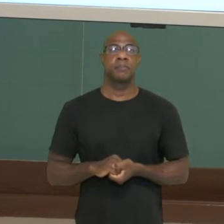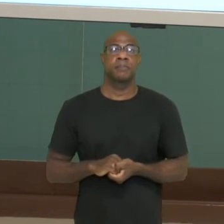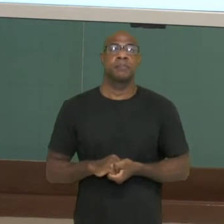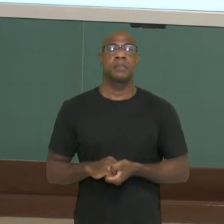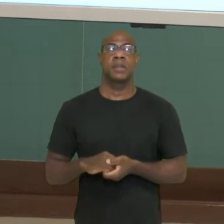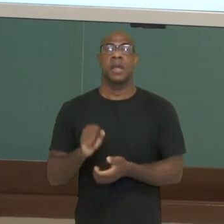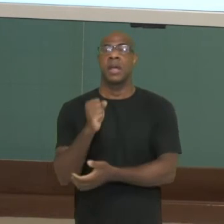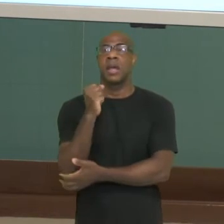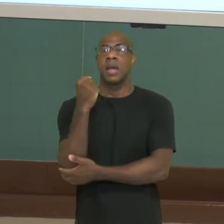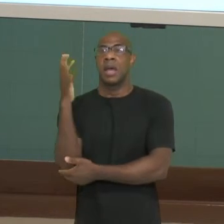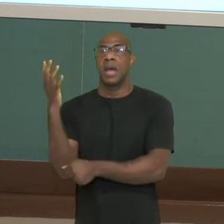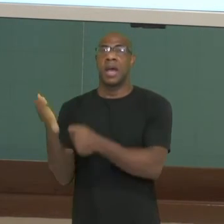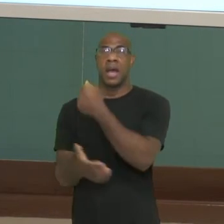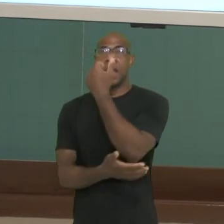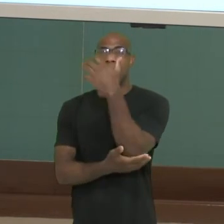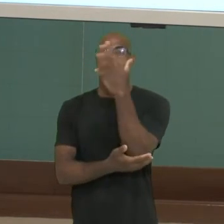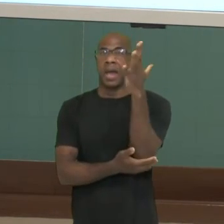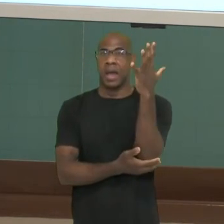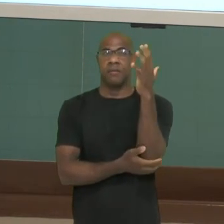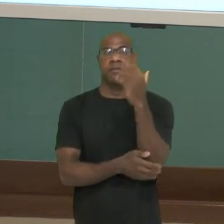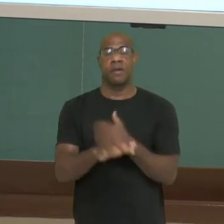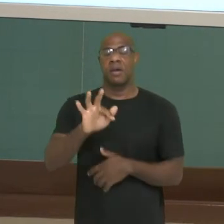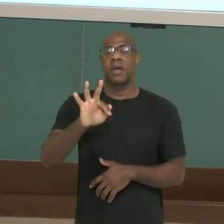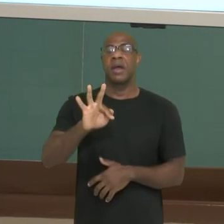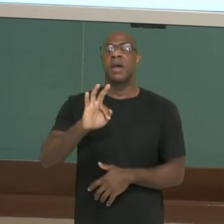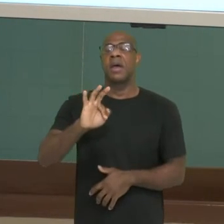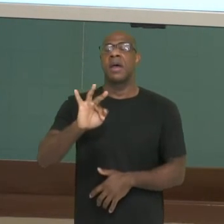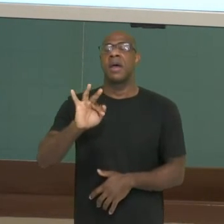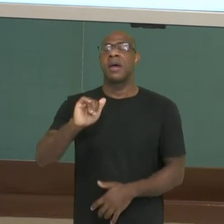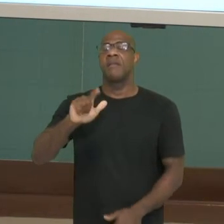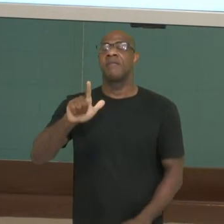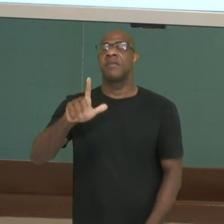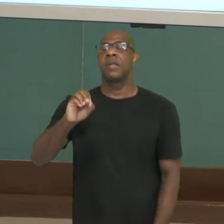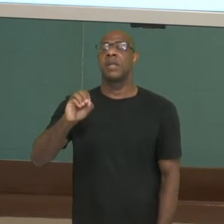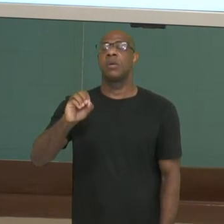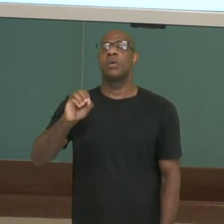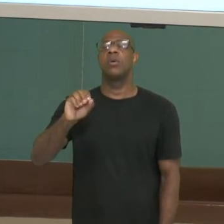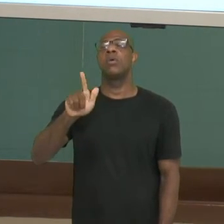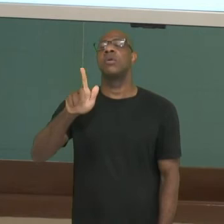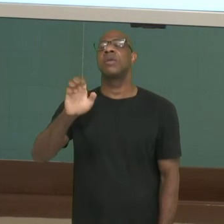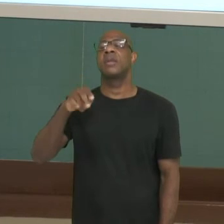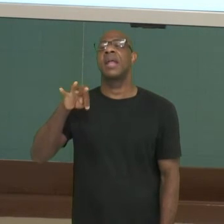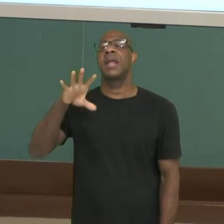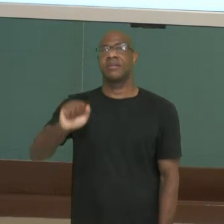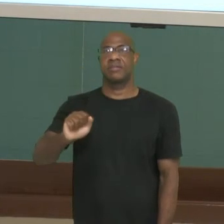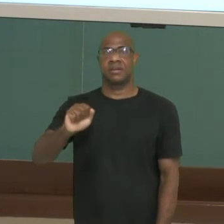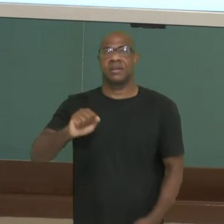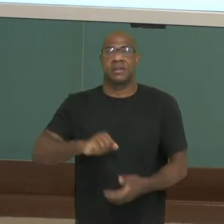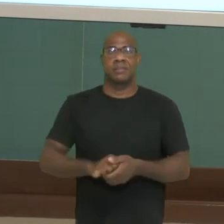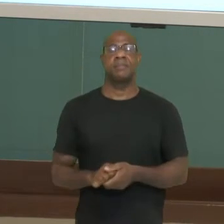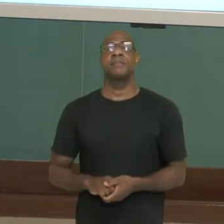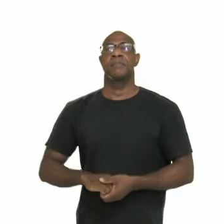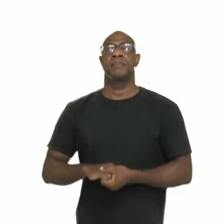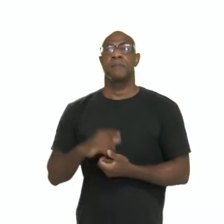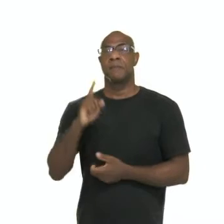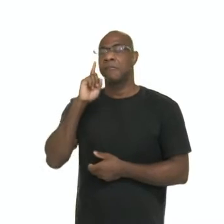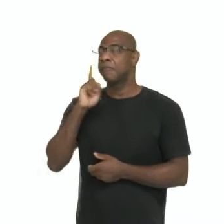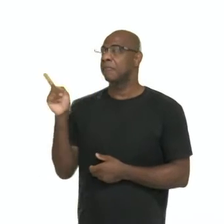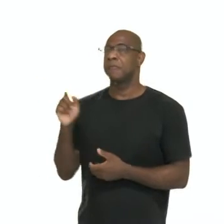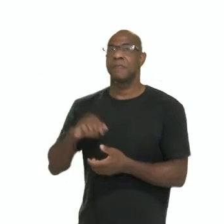Árvores filogenéticas ou também cladogramas, podemos encontrar com esses dois nomes.